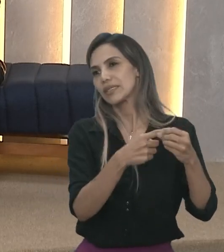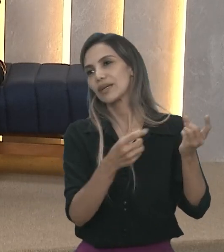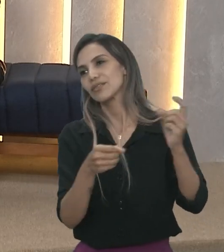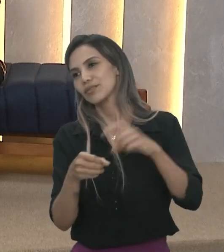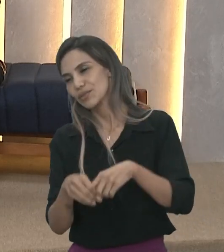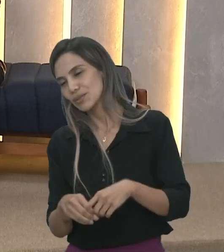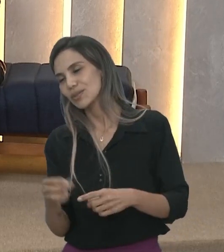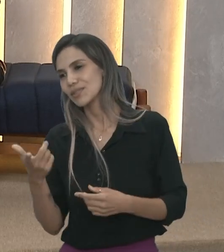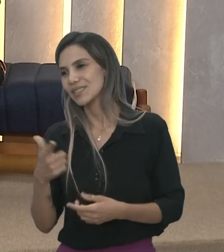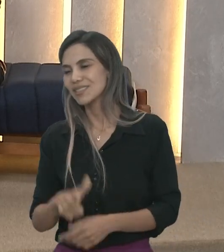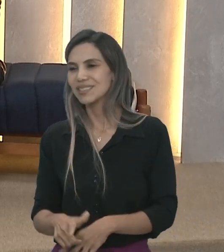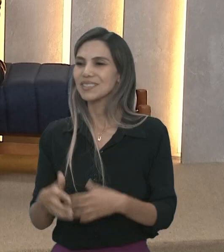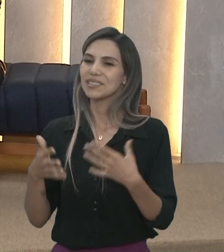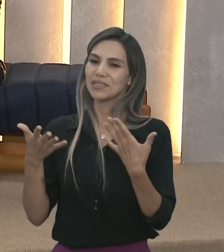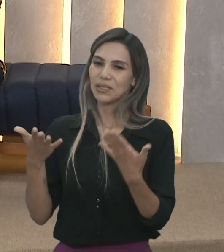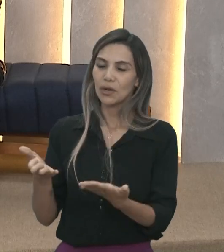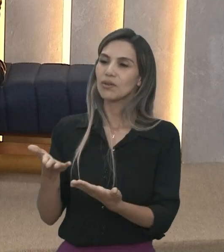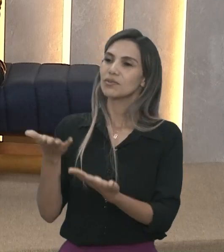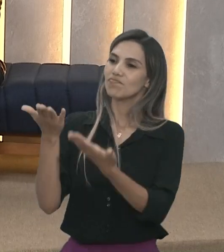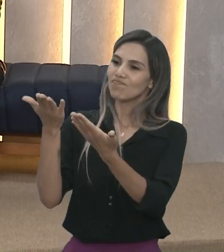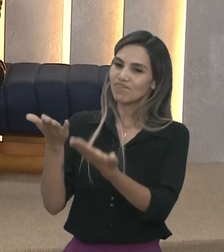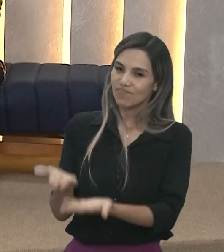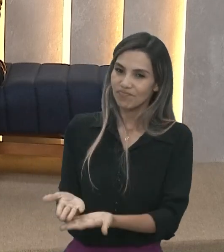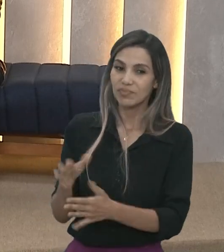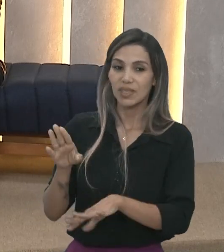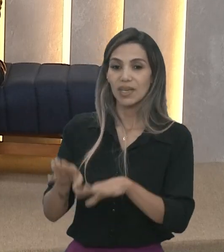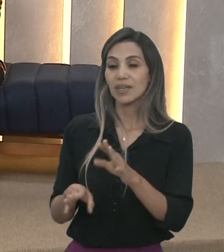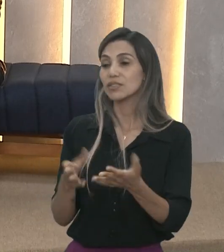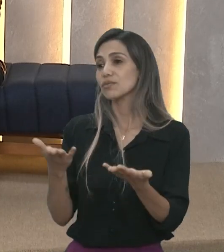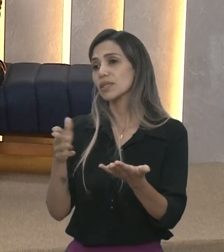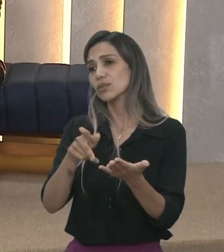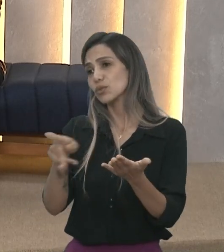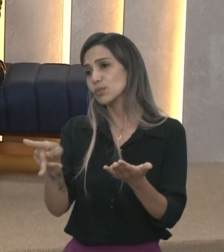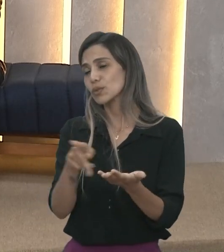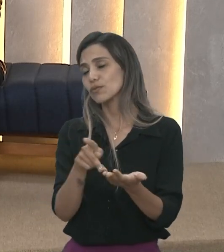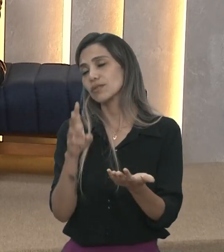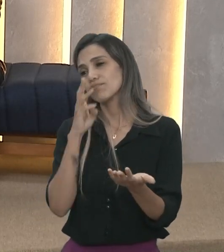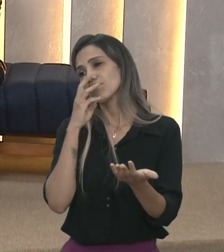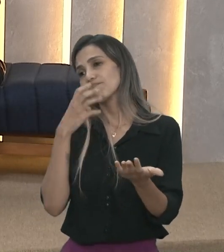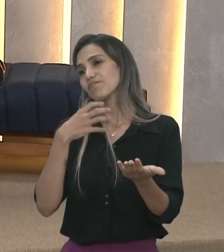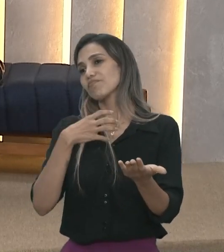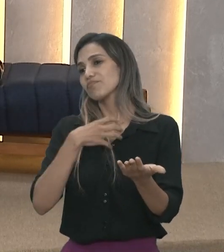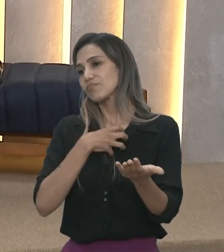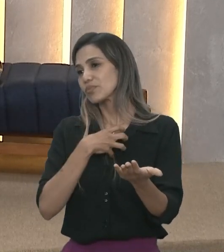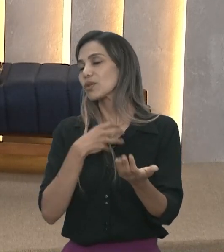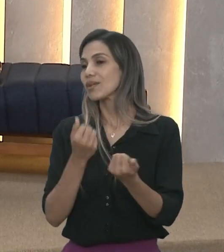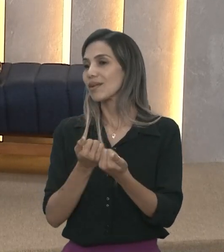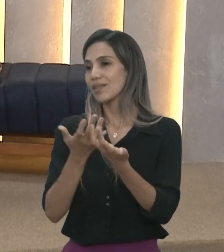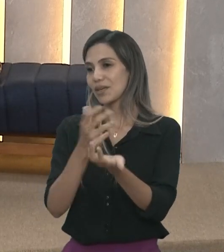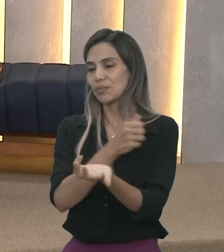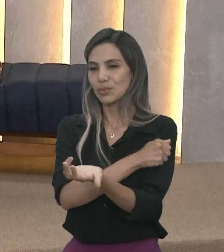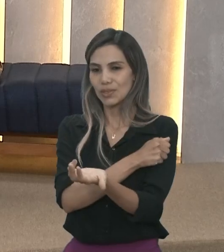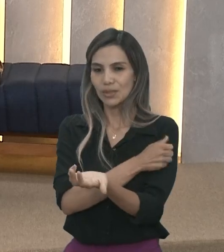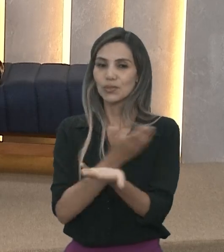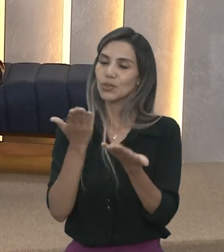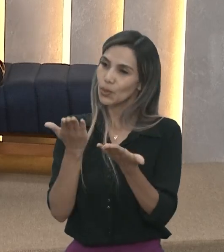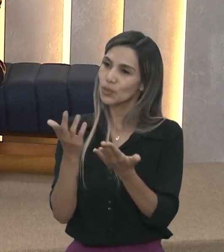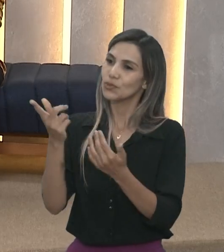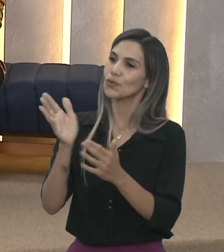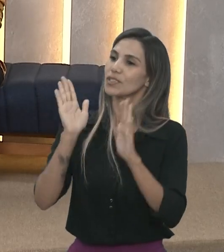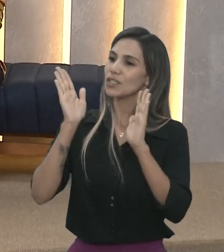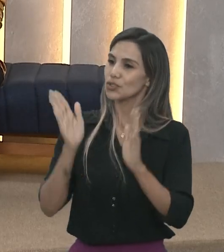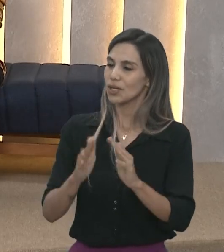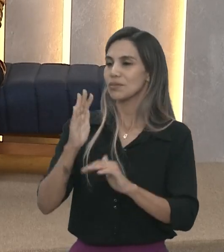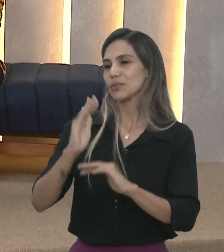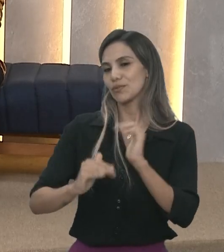professora? É verdade. Justamente por conta dessa inspiração que muitas vezes é deixada para os estudantes e hoje ela está nessa função, na